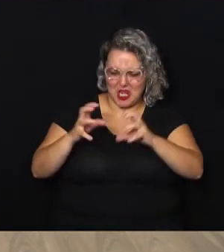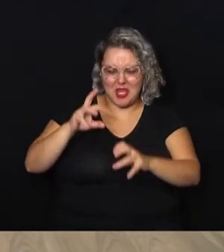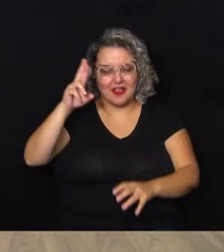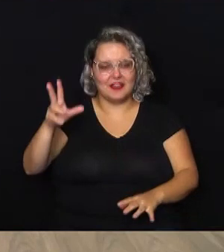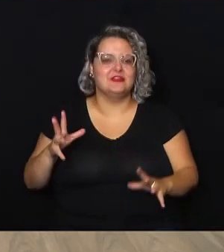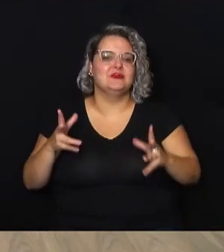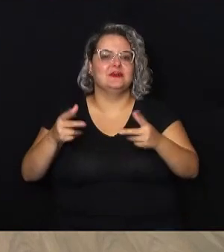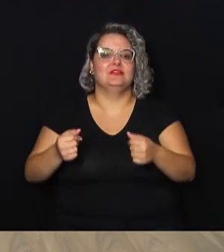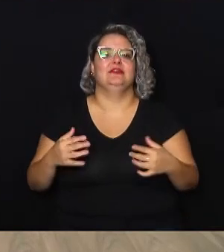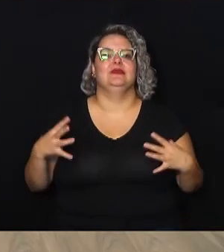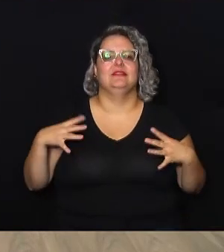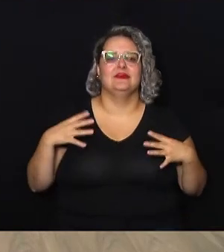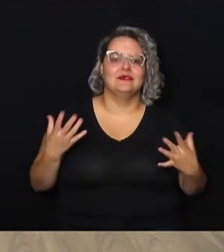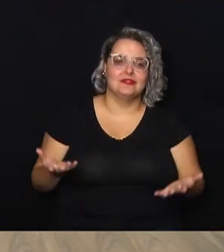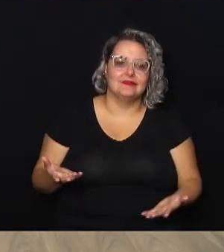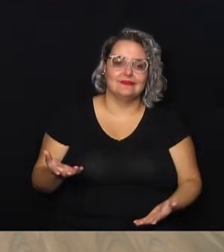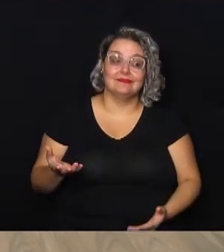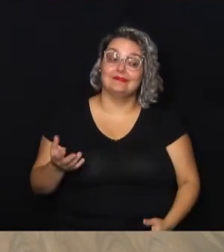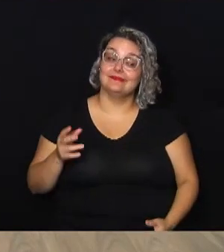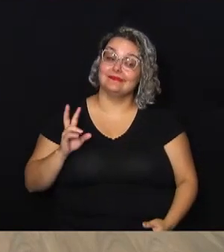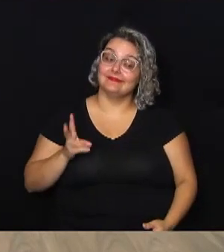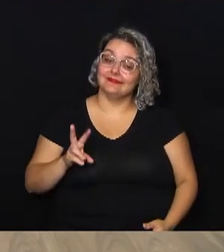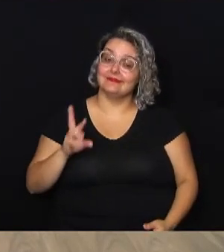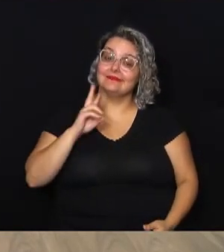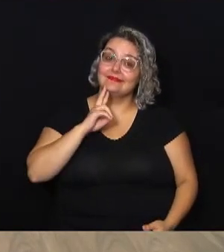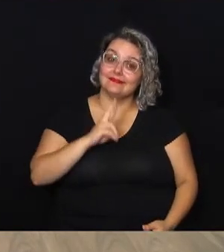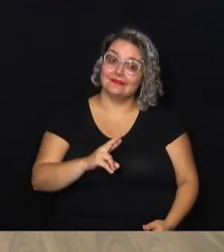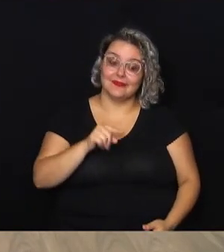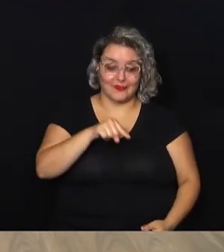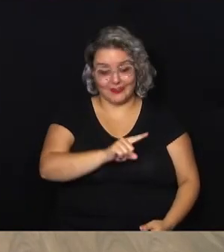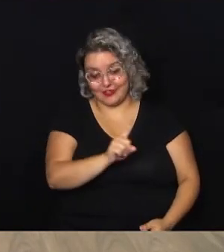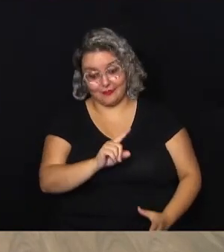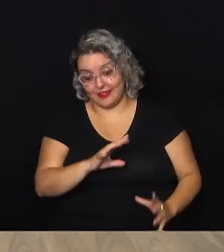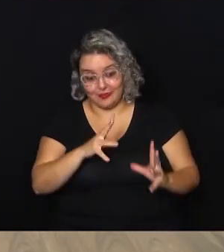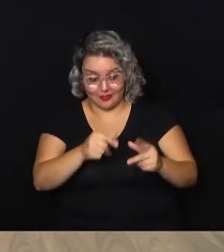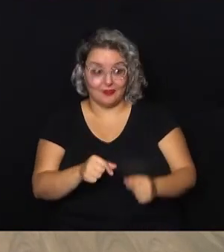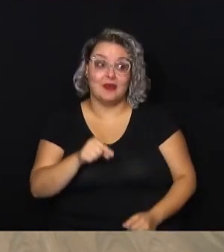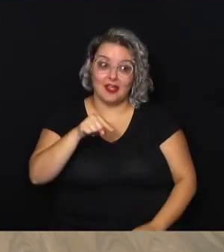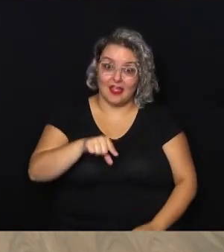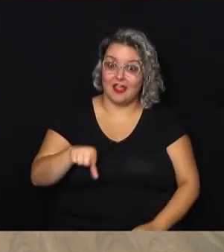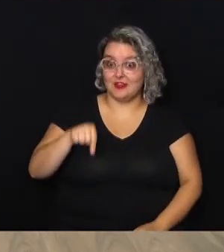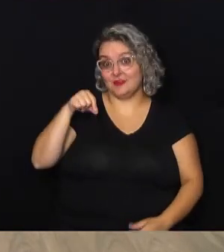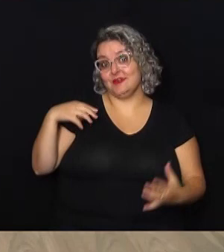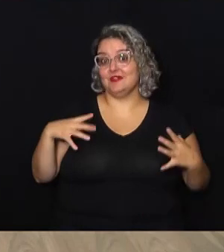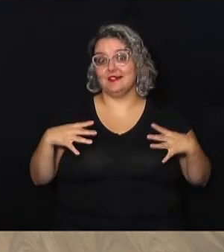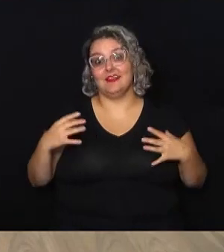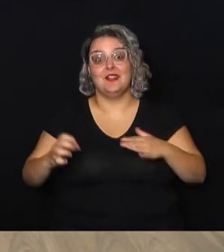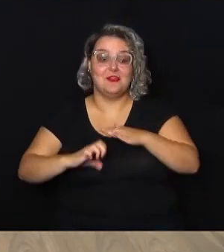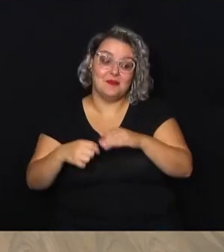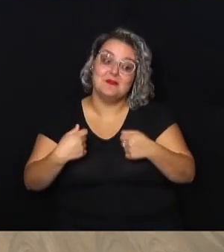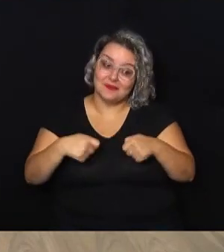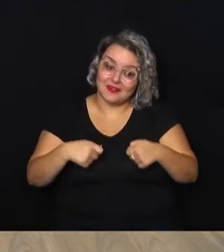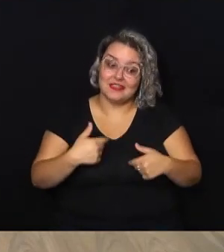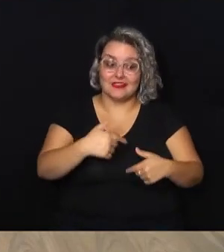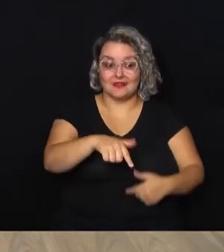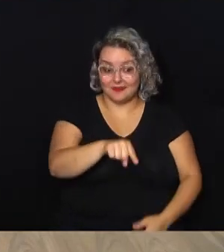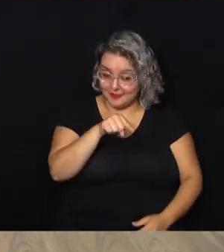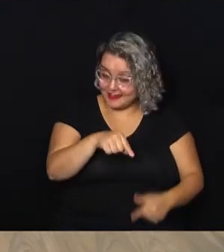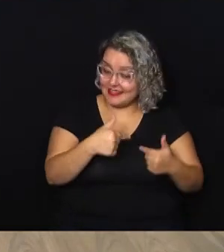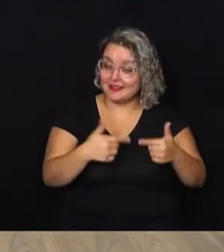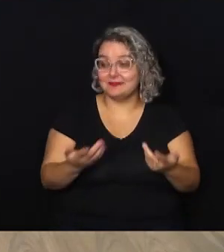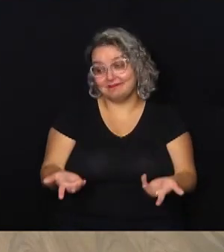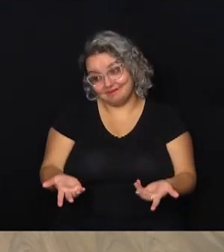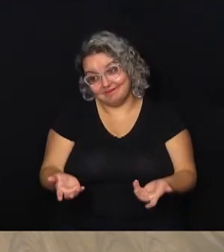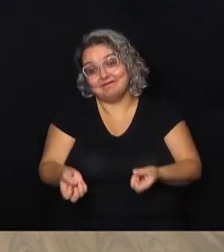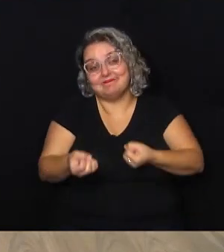mundo vai folgar, mas daí sempre tem aquela resposta, você não é todo mundo, é ponto facultativo, a empresa precisa que você trabalhe. Então, essa informação